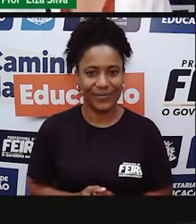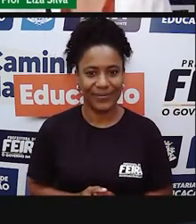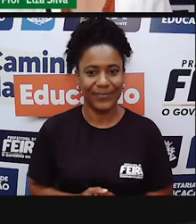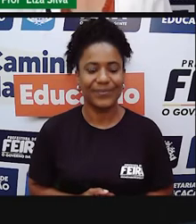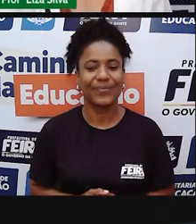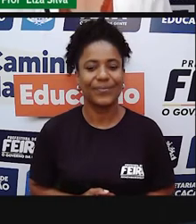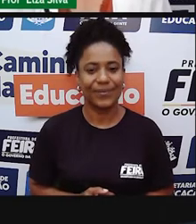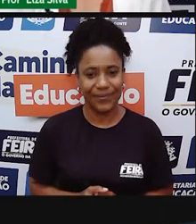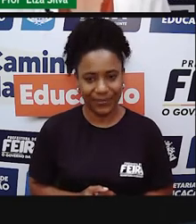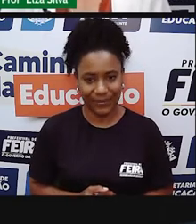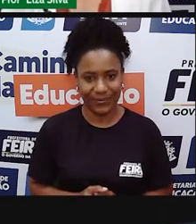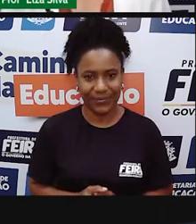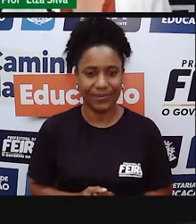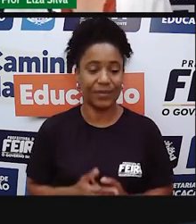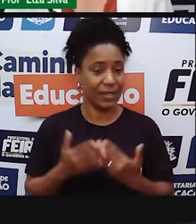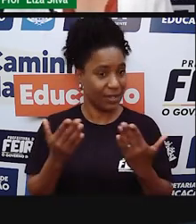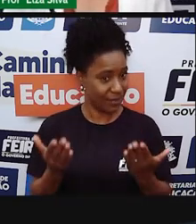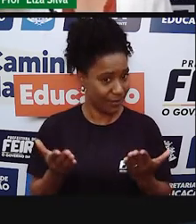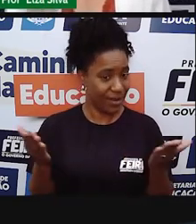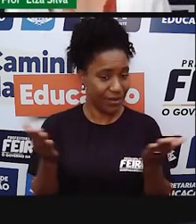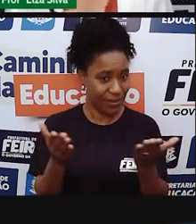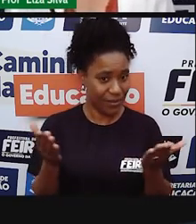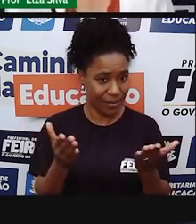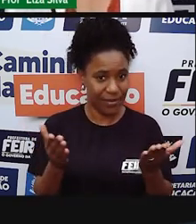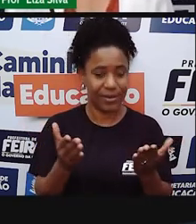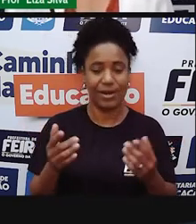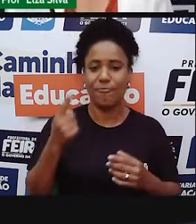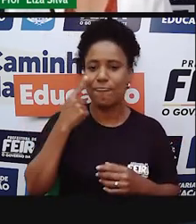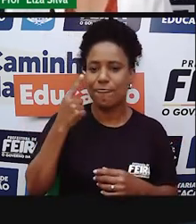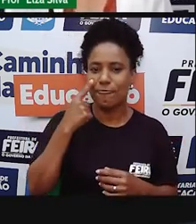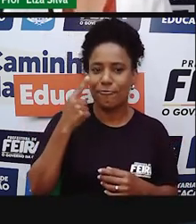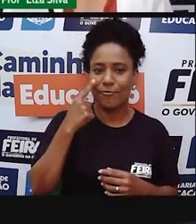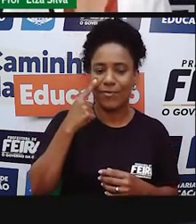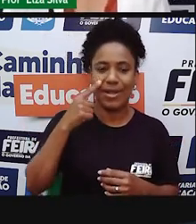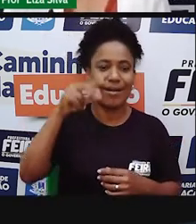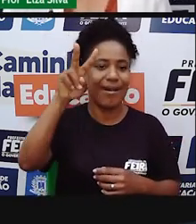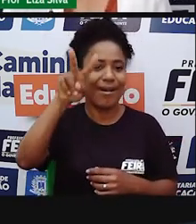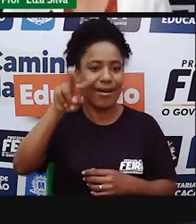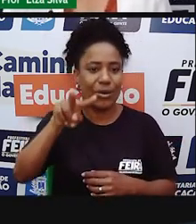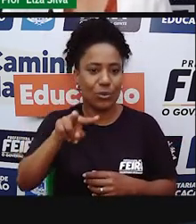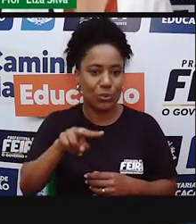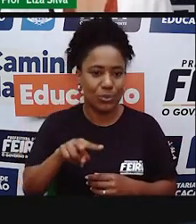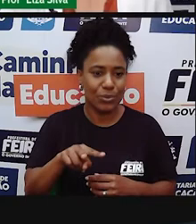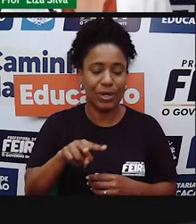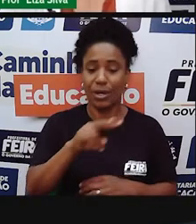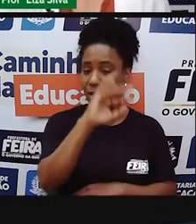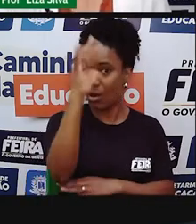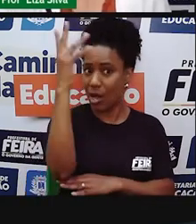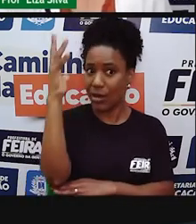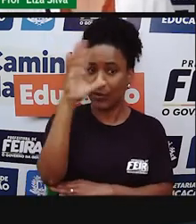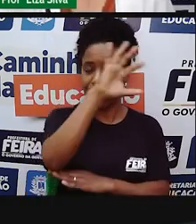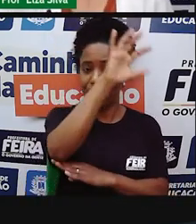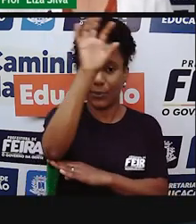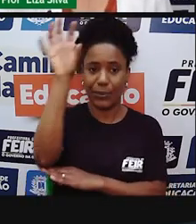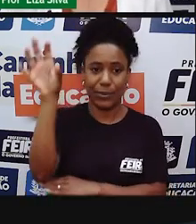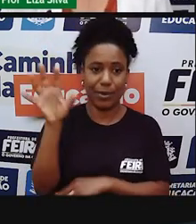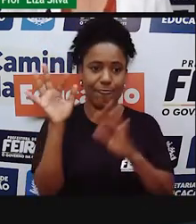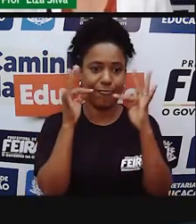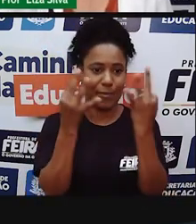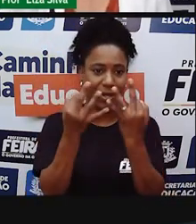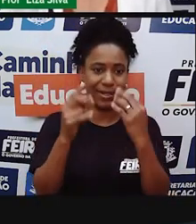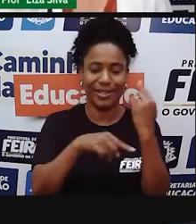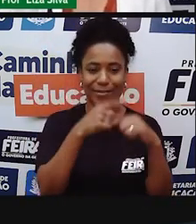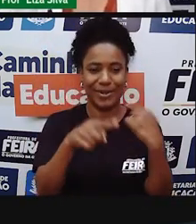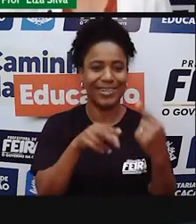it. Então, vamos ler a árvore genealógica da família de Clark e responder as questões